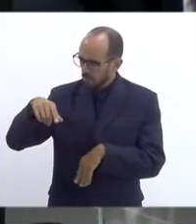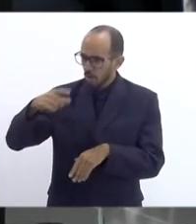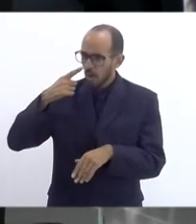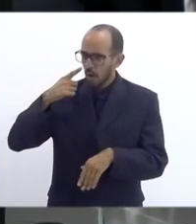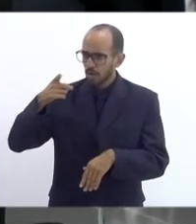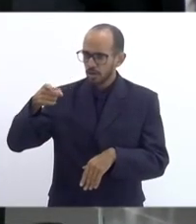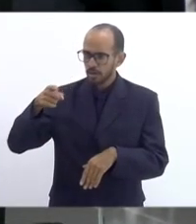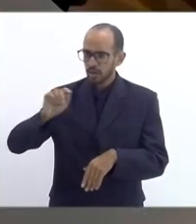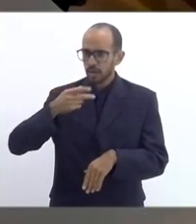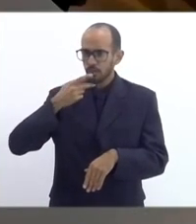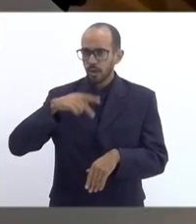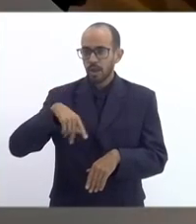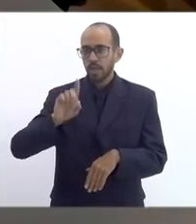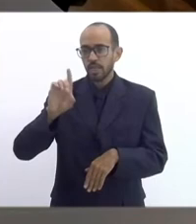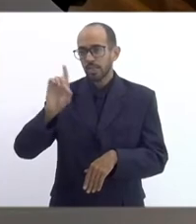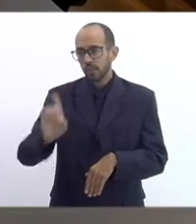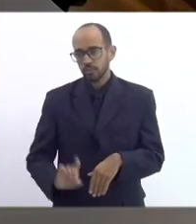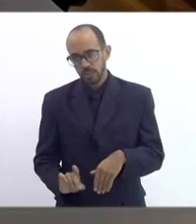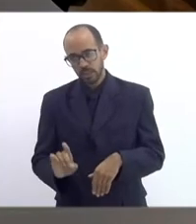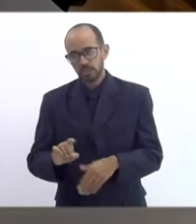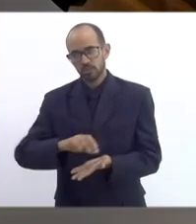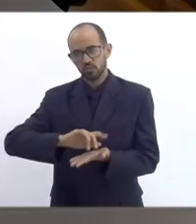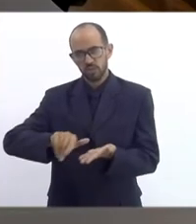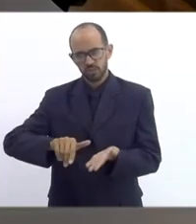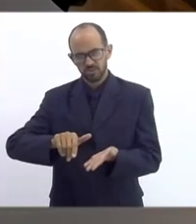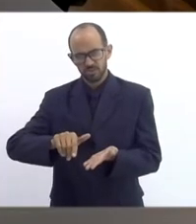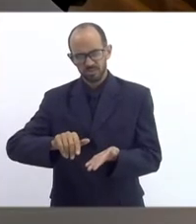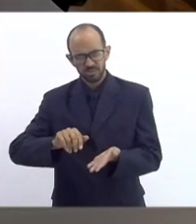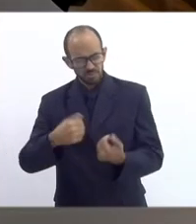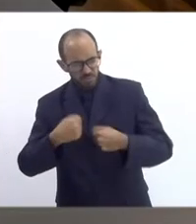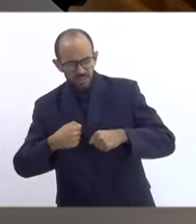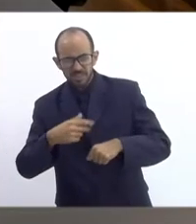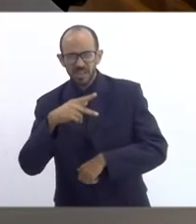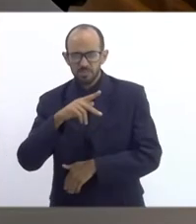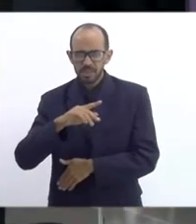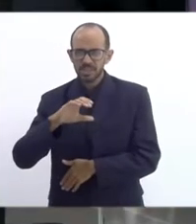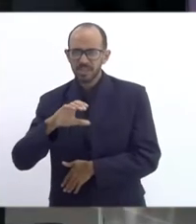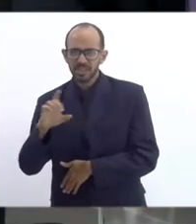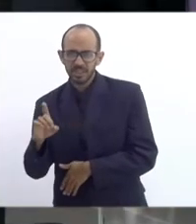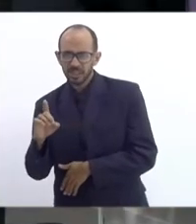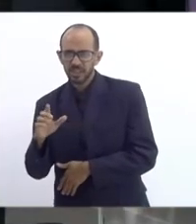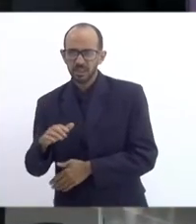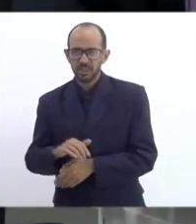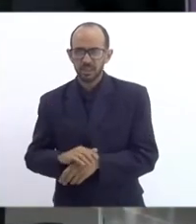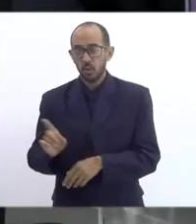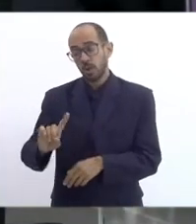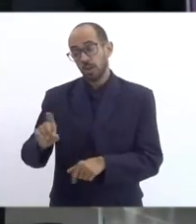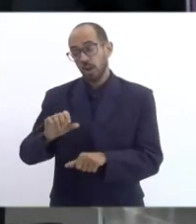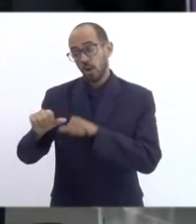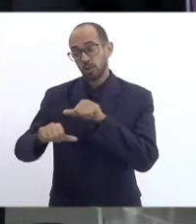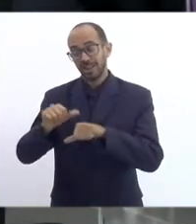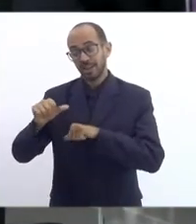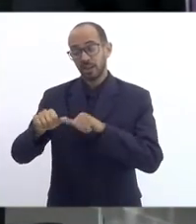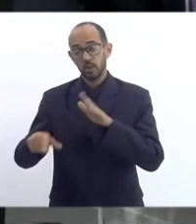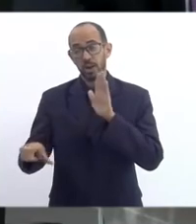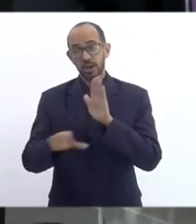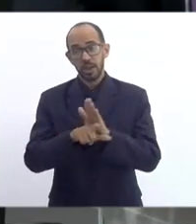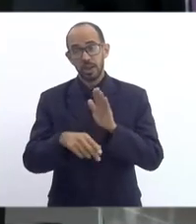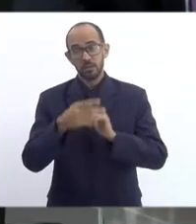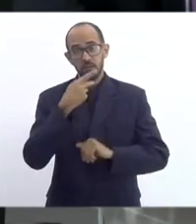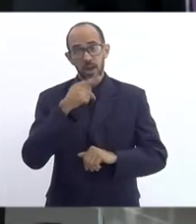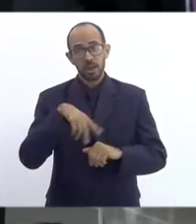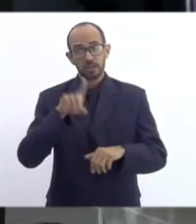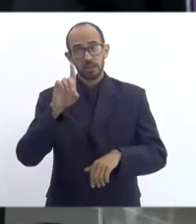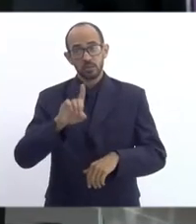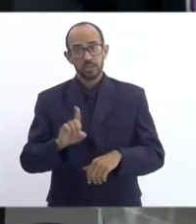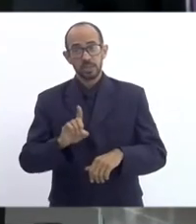fala deficiente, né? Pessoas com deficiência não tem que botar sempre aquela correção. Não, ele está alterando a lei que fala de deficiência